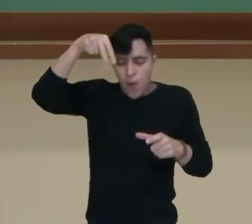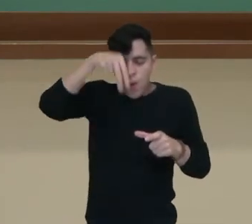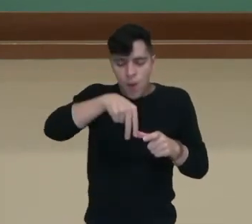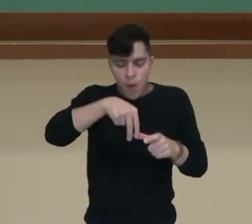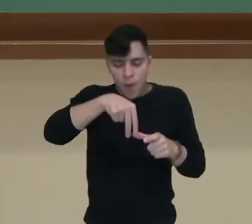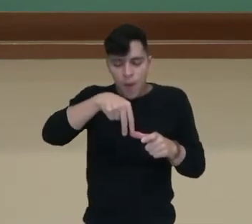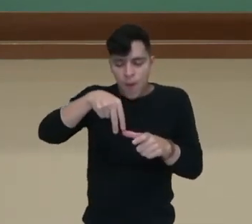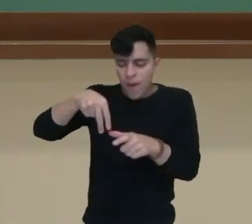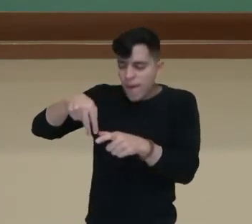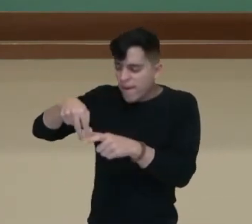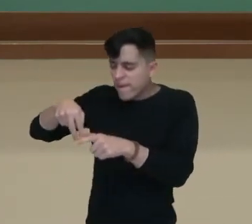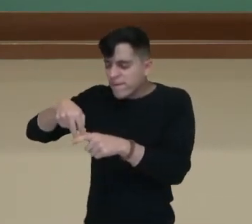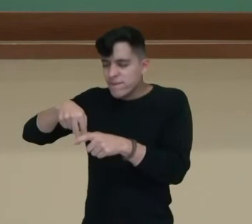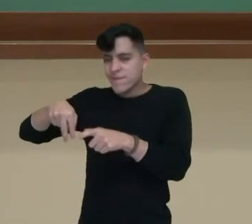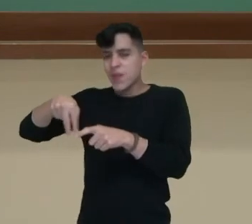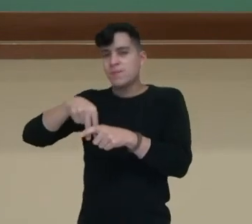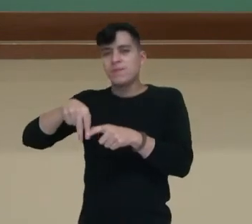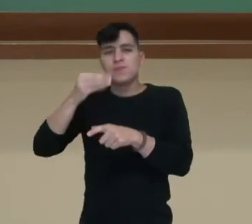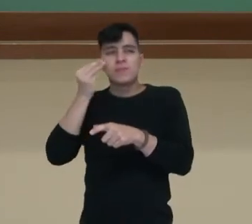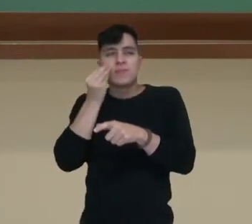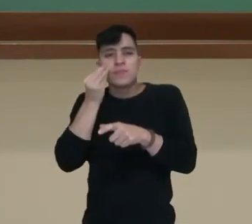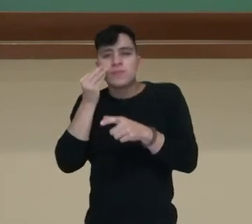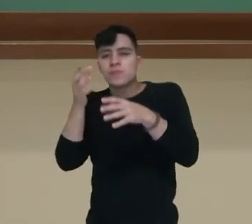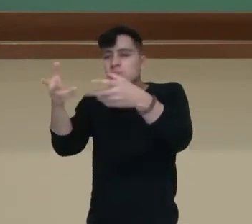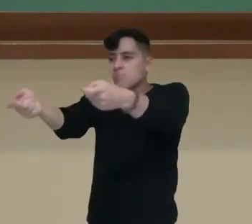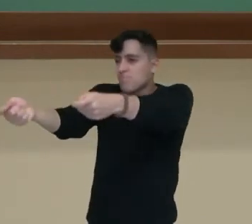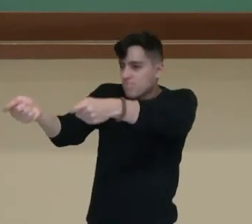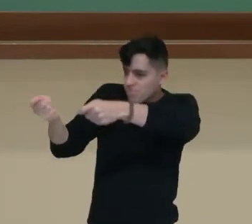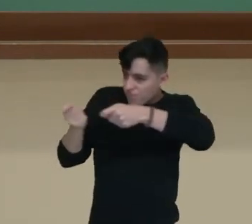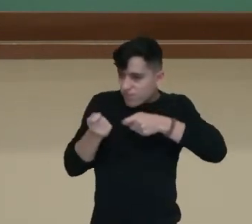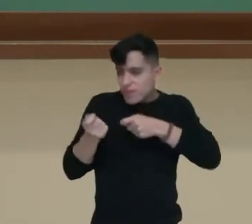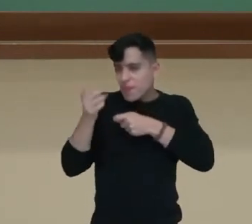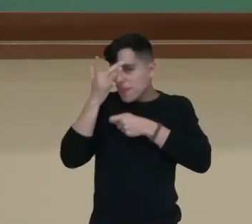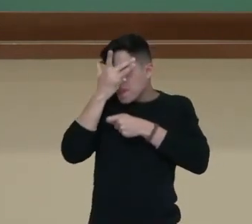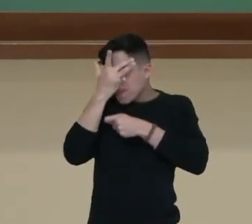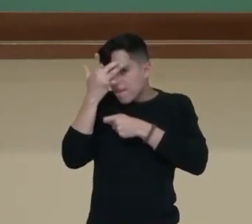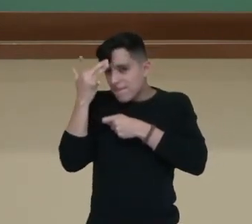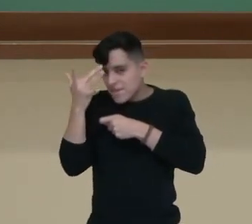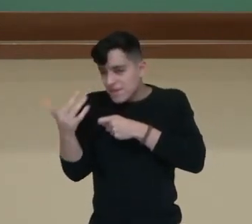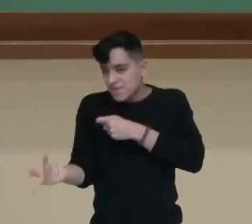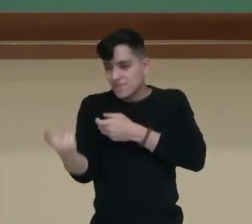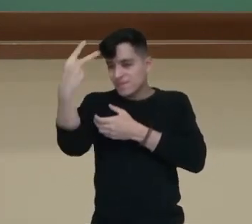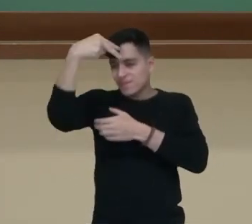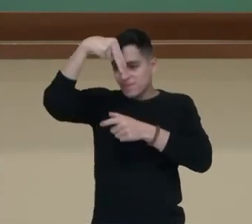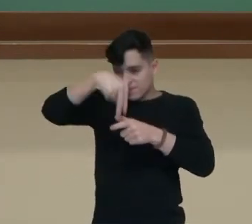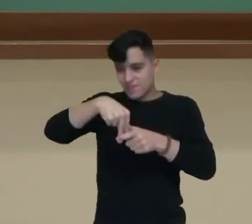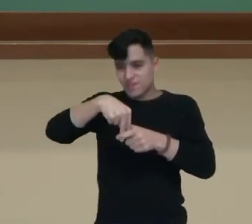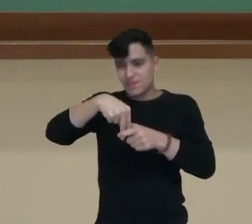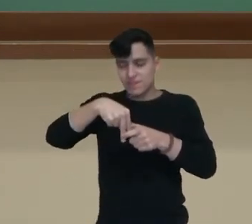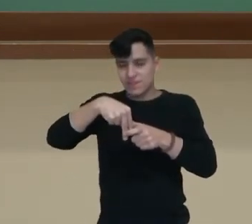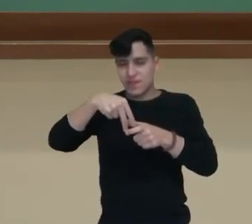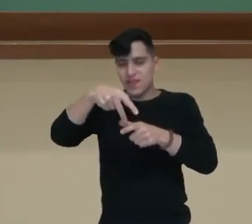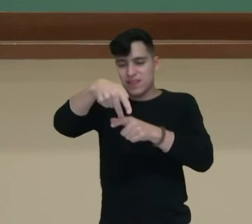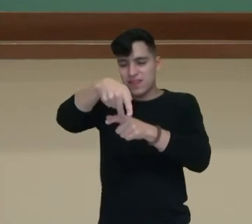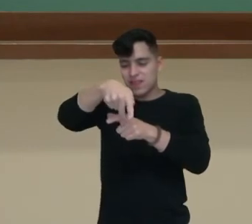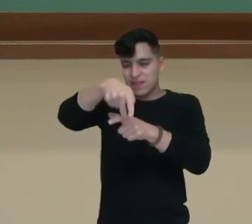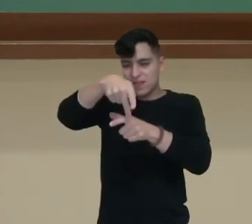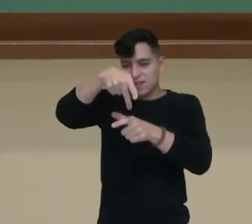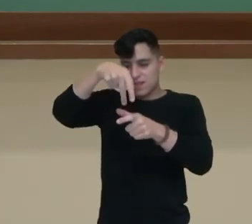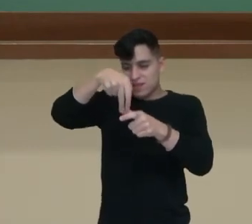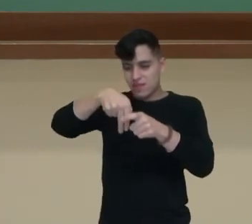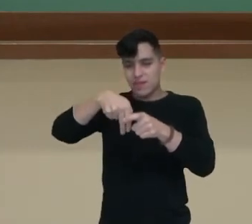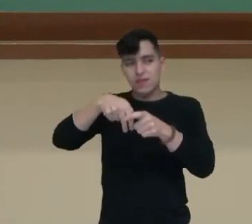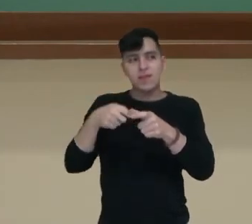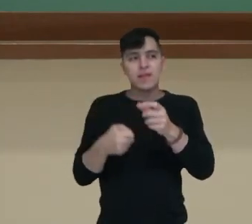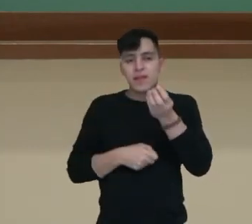de dentro do bambolê tem que tentar puxar a pessoa para que ela entre no bambolê. E essa outra